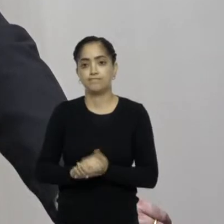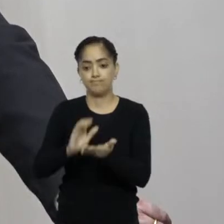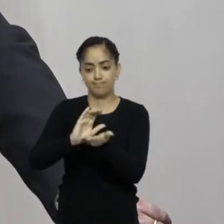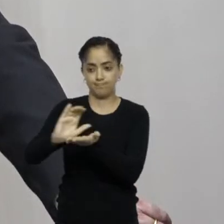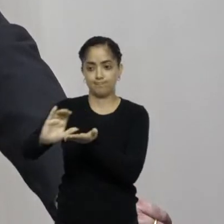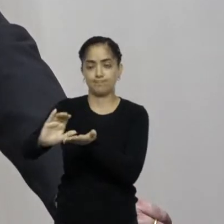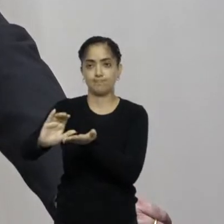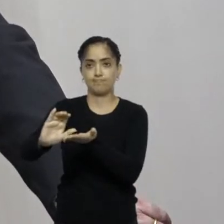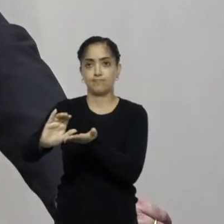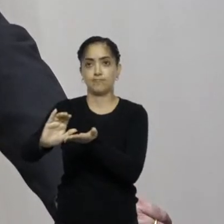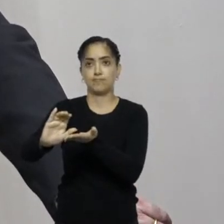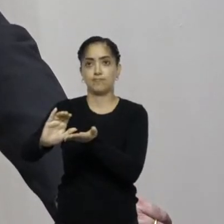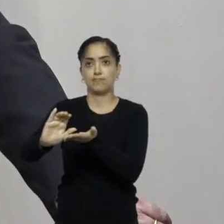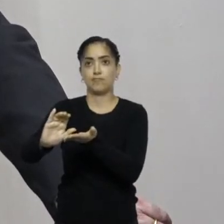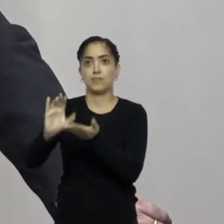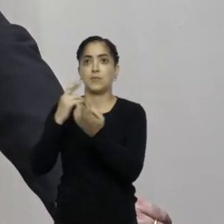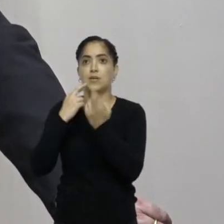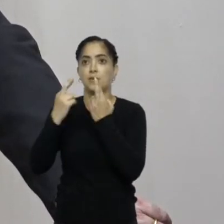para...